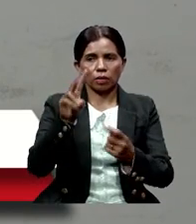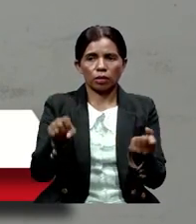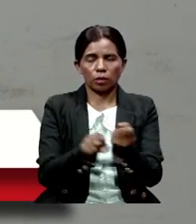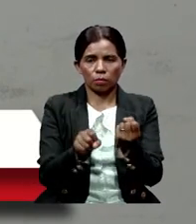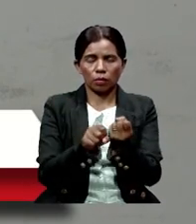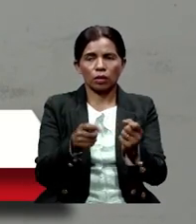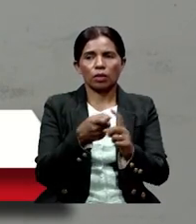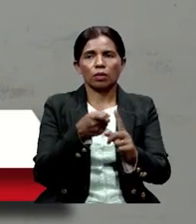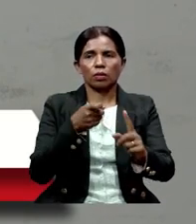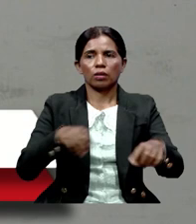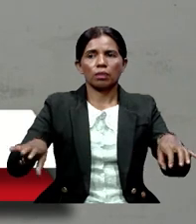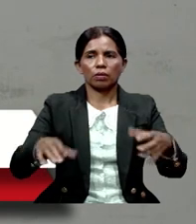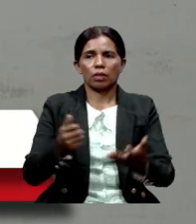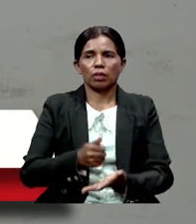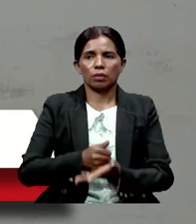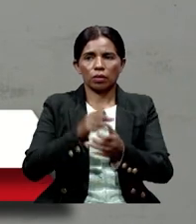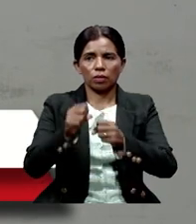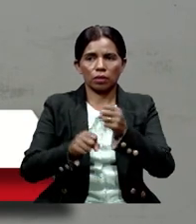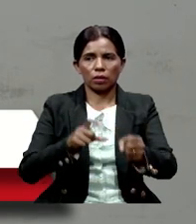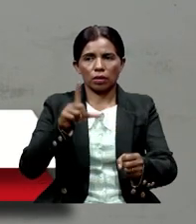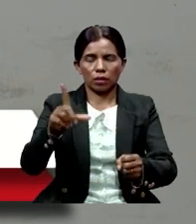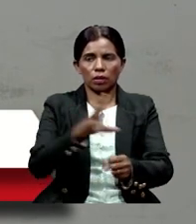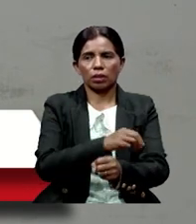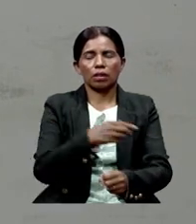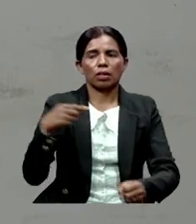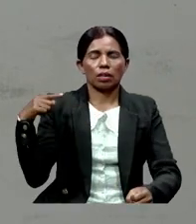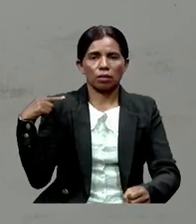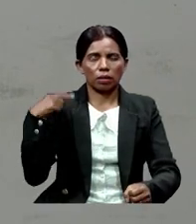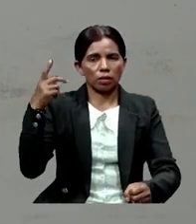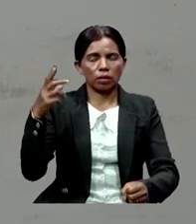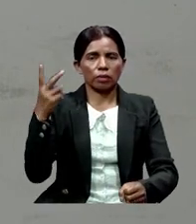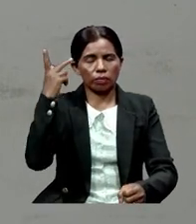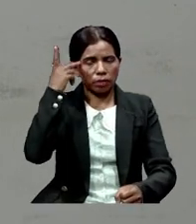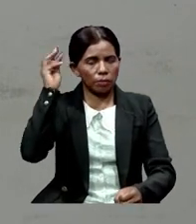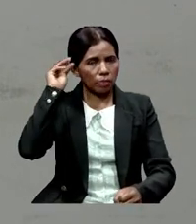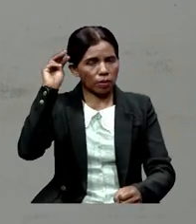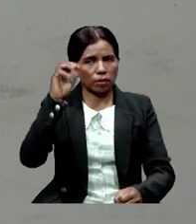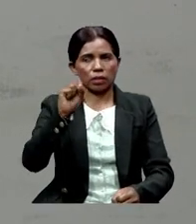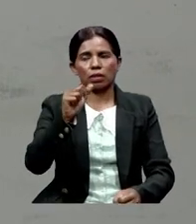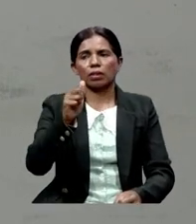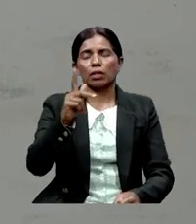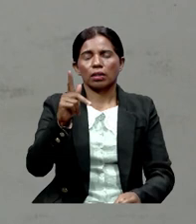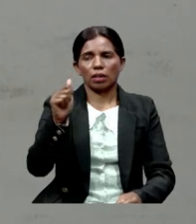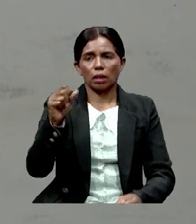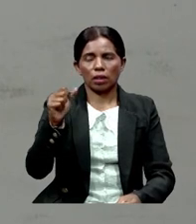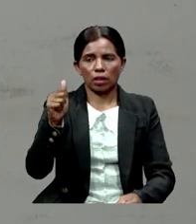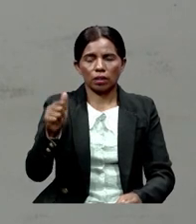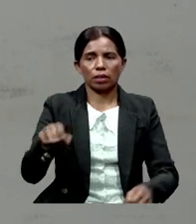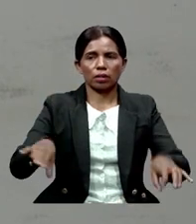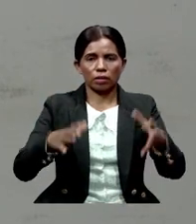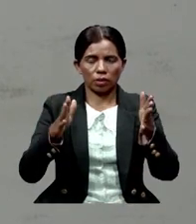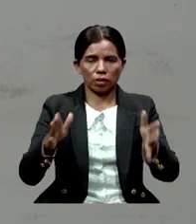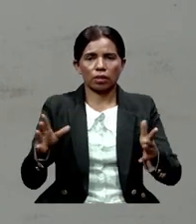hosi serviço apoio social e civil e auditor social e a gabinete vice primeiro ministro e saskas. Ne ne kontrato ne se